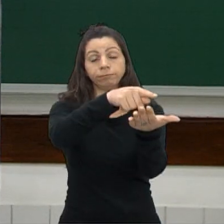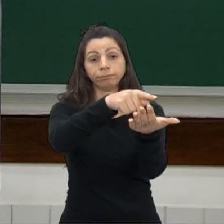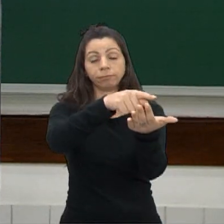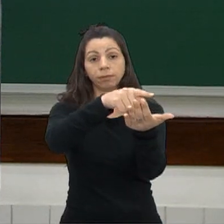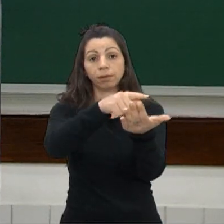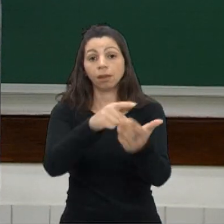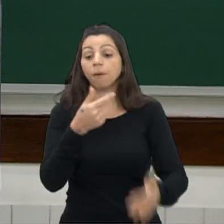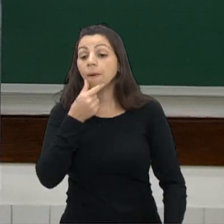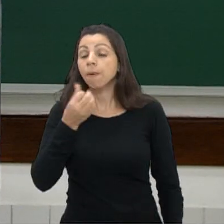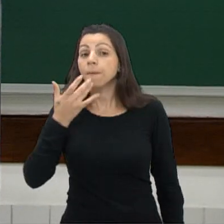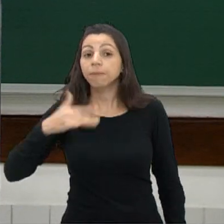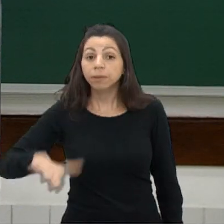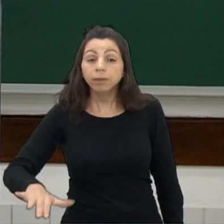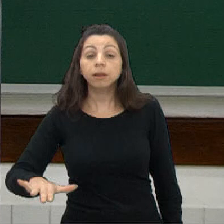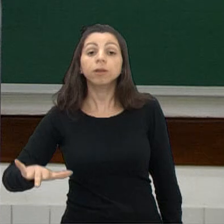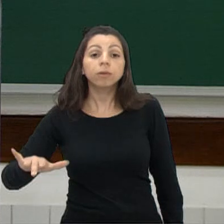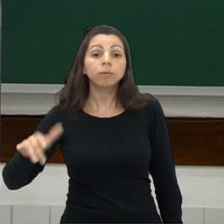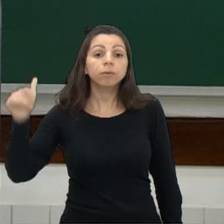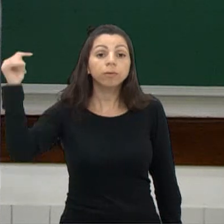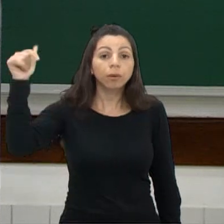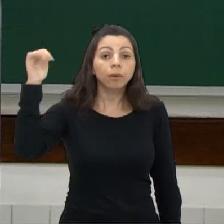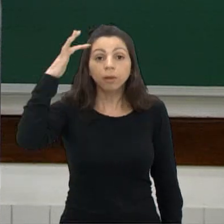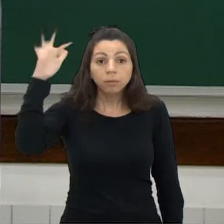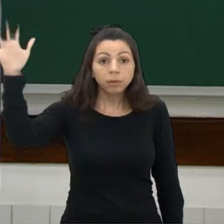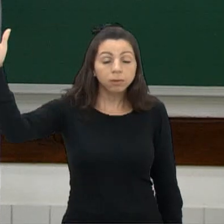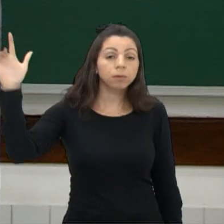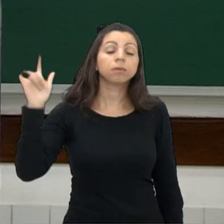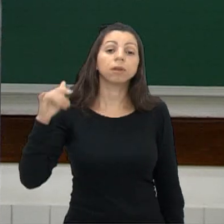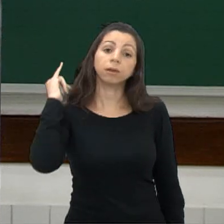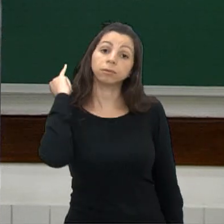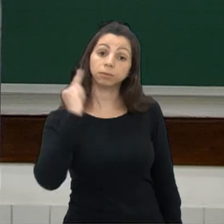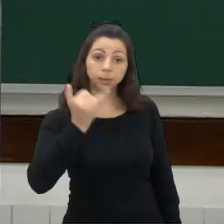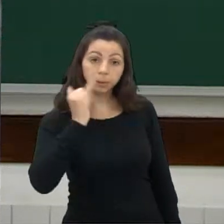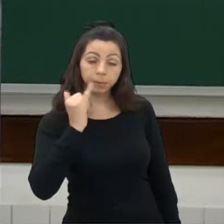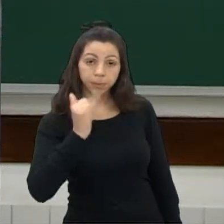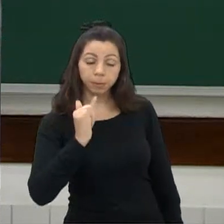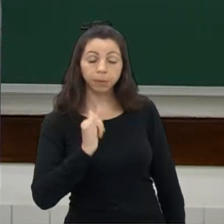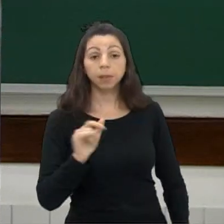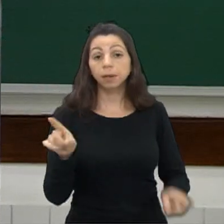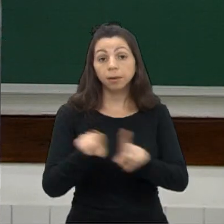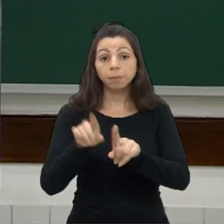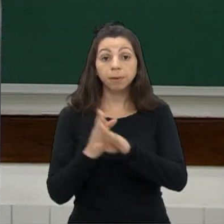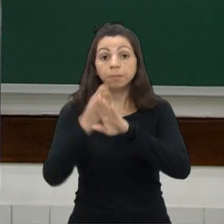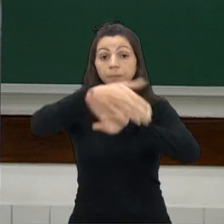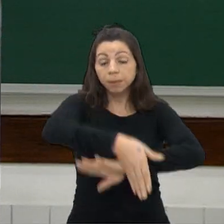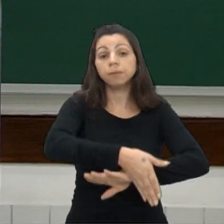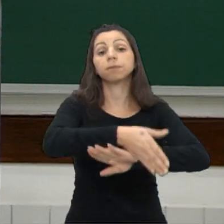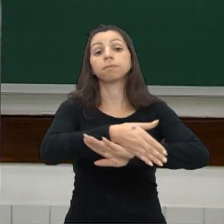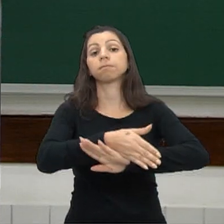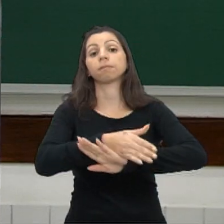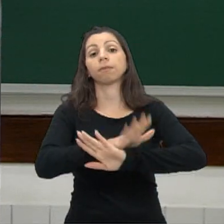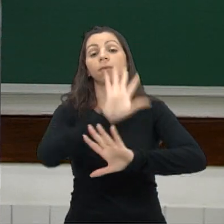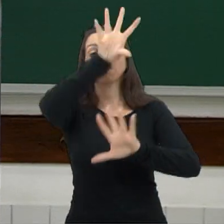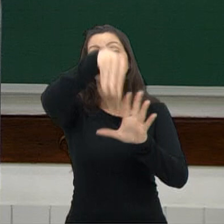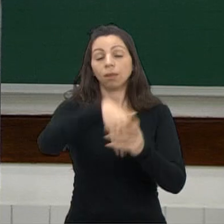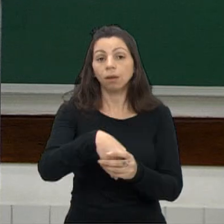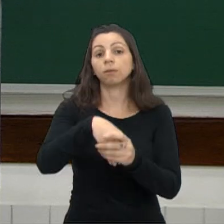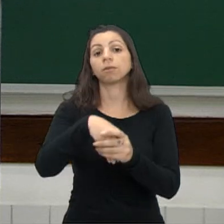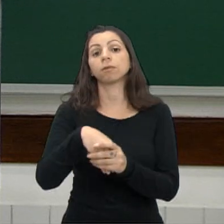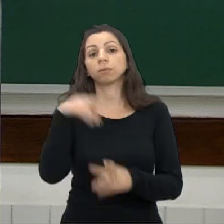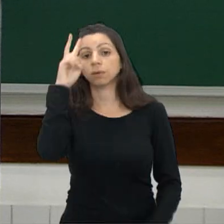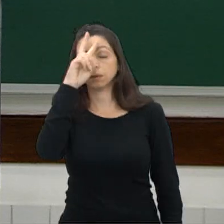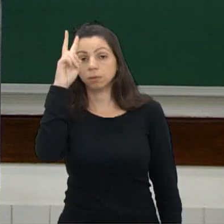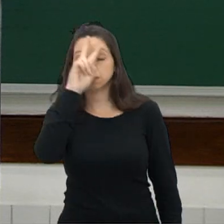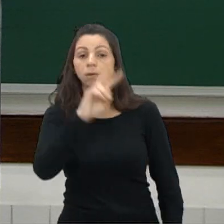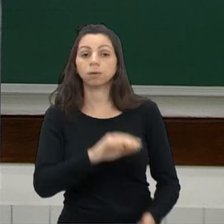personagem, o nosso menino sem imaginação. Ele narra a história e também participa dela. É uma narração em primeira pessoa.